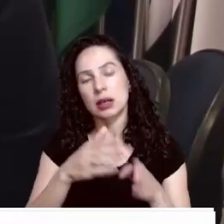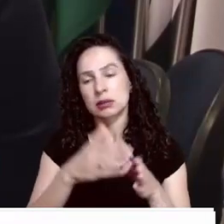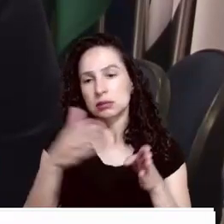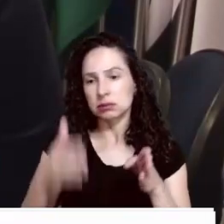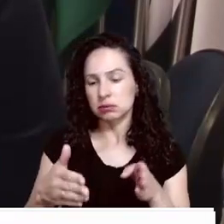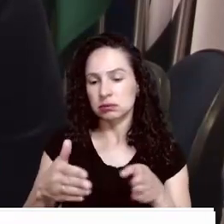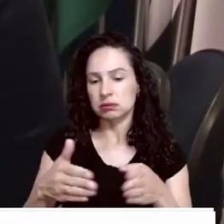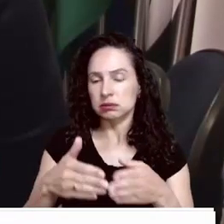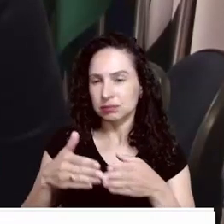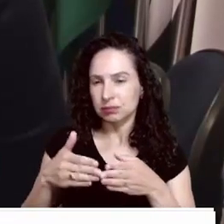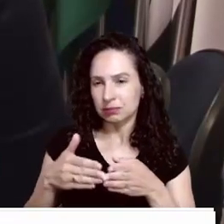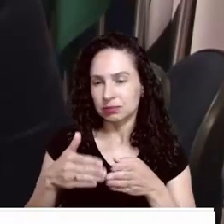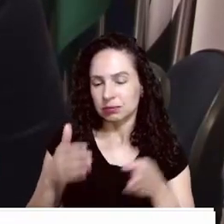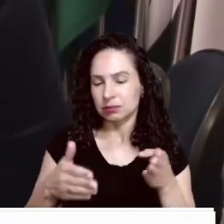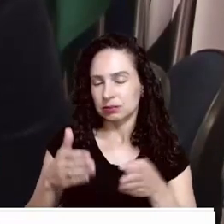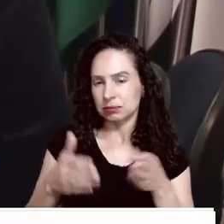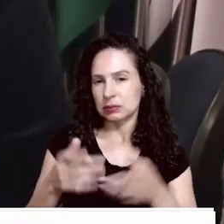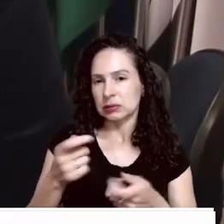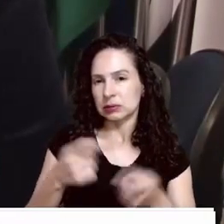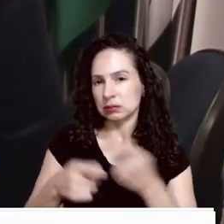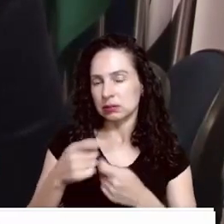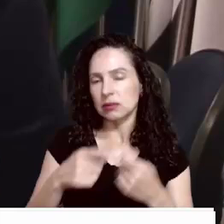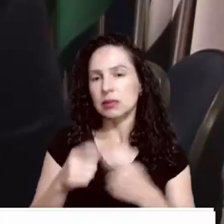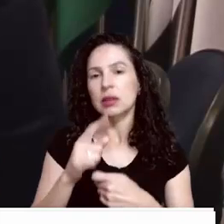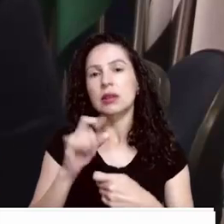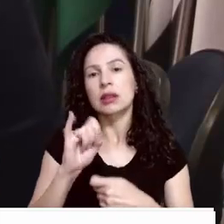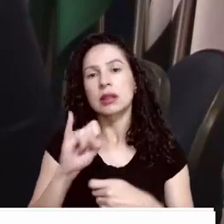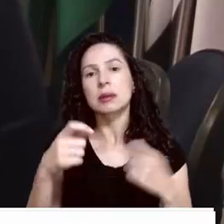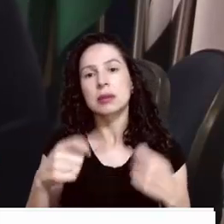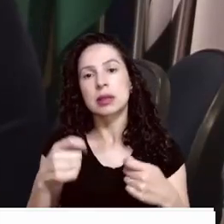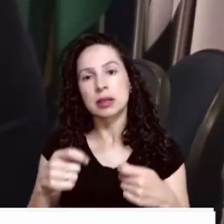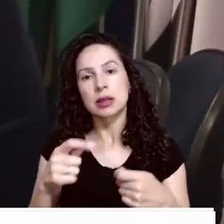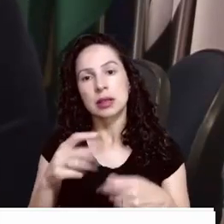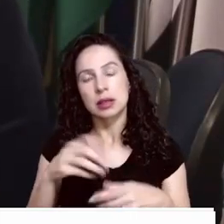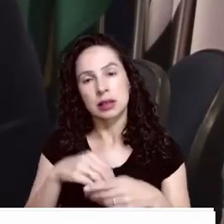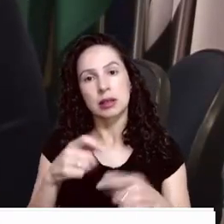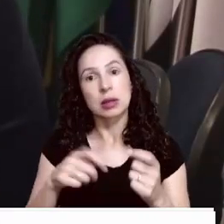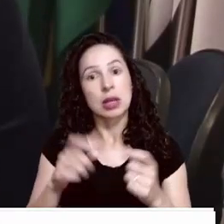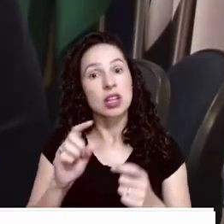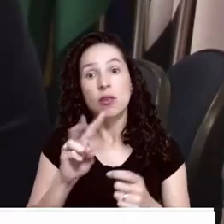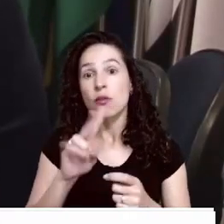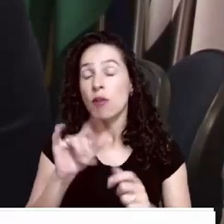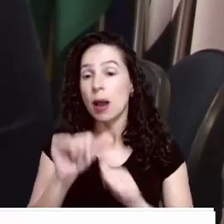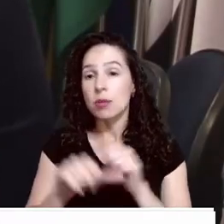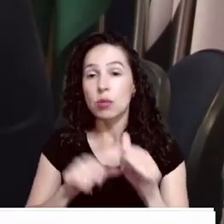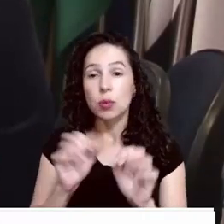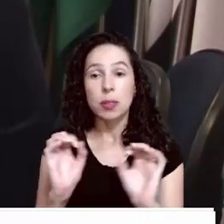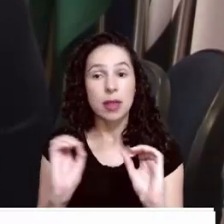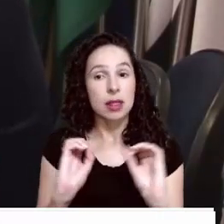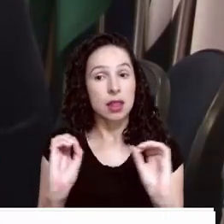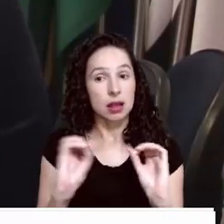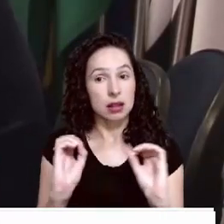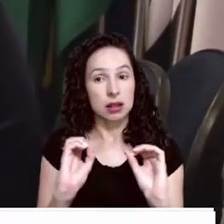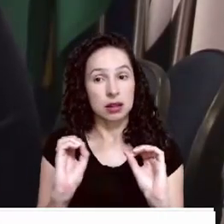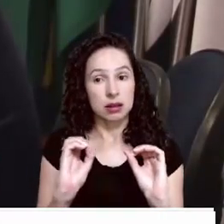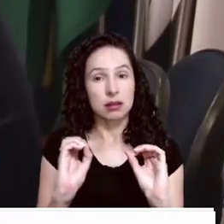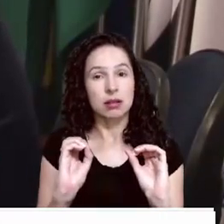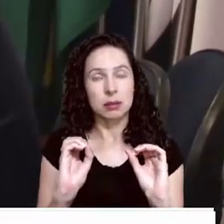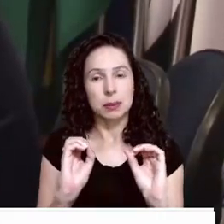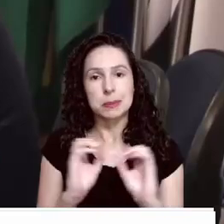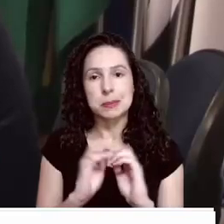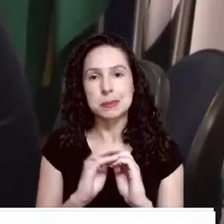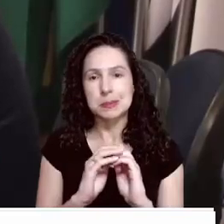com a necessidade da administração. Não muda absolutamente nada. Presidente,